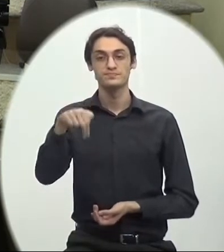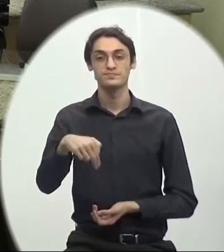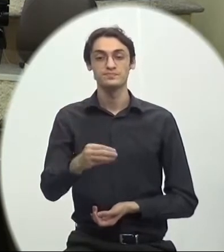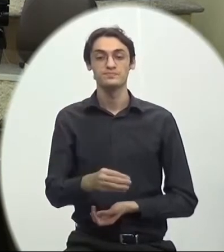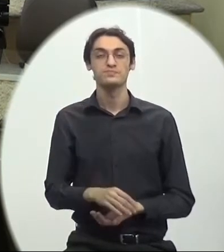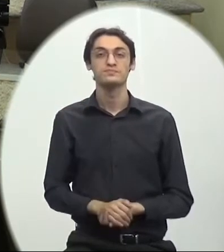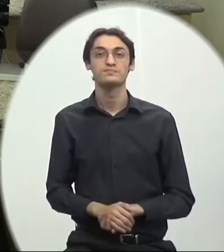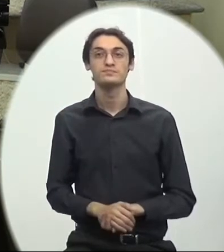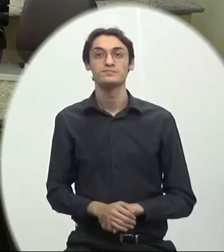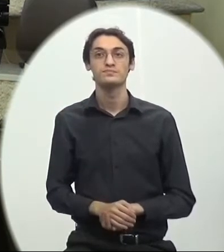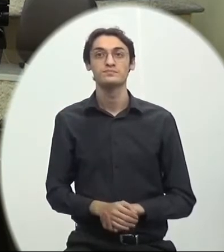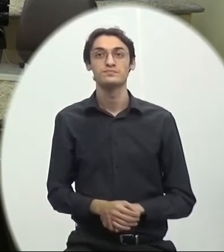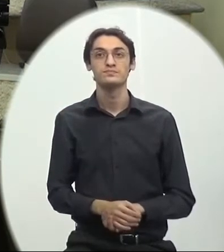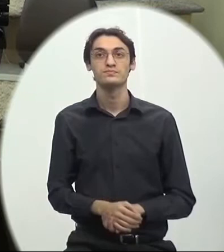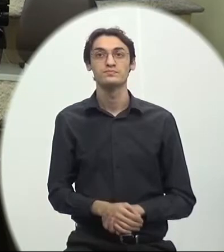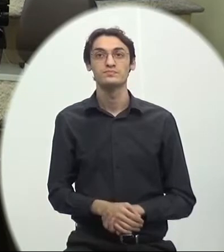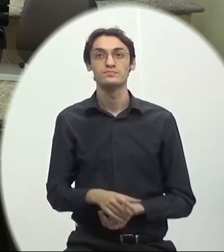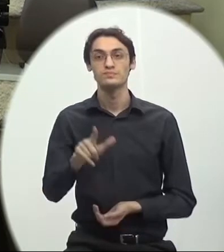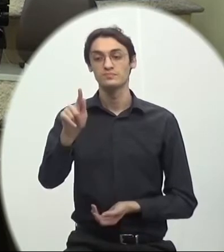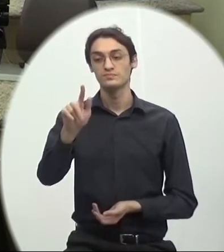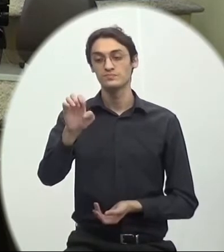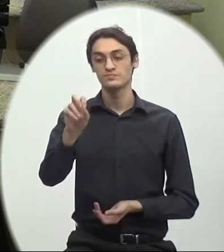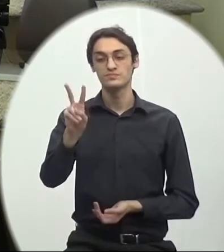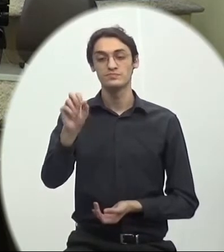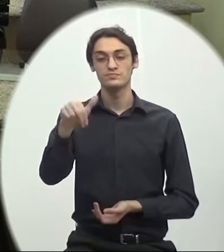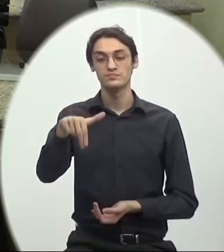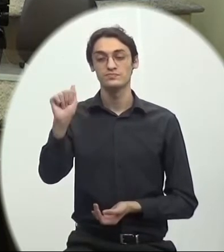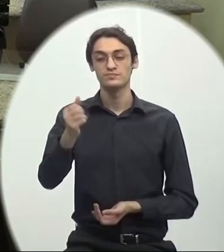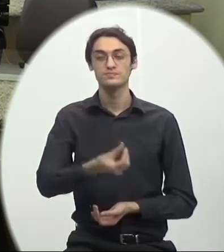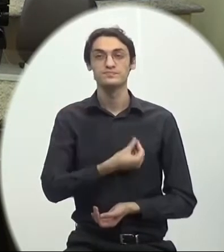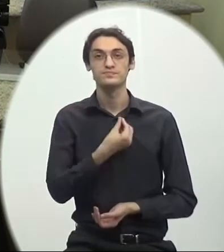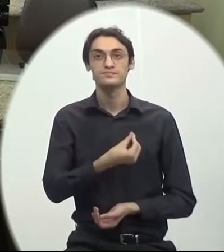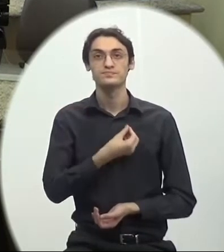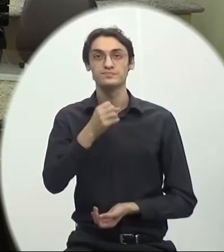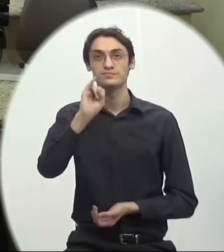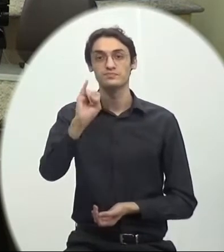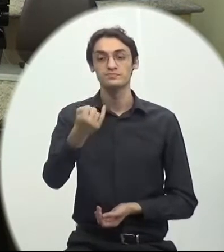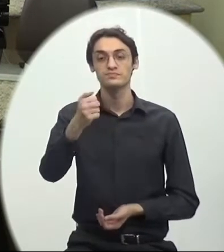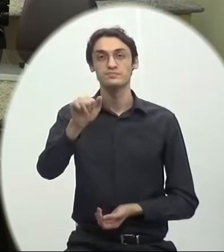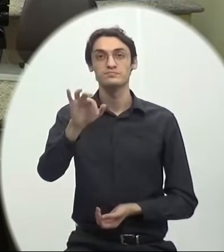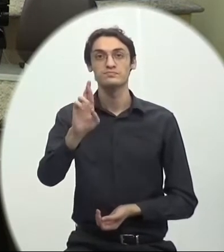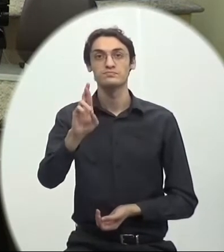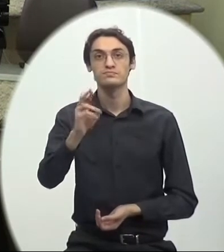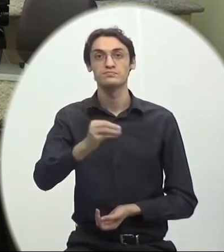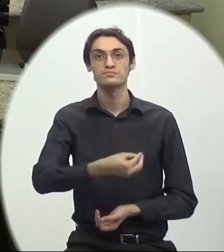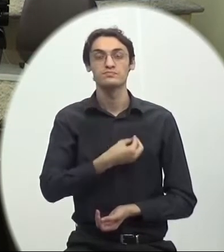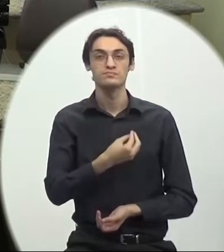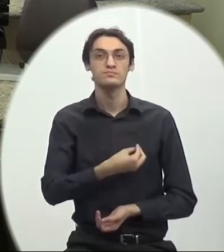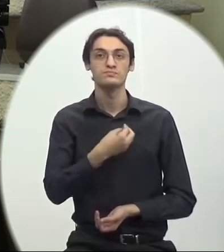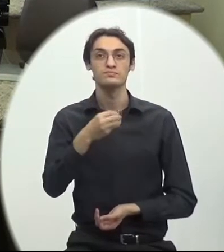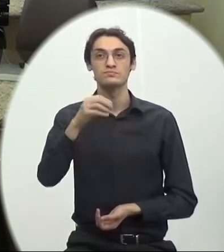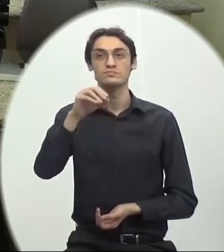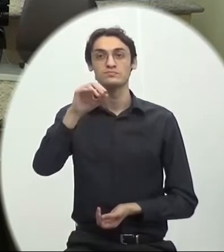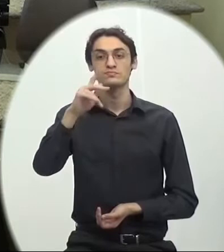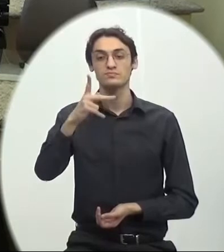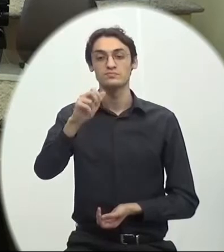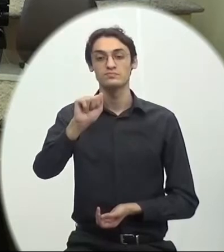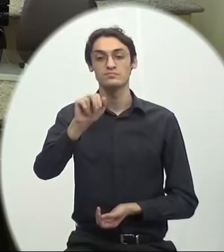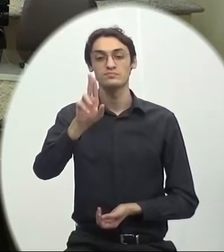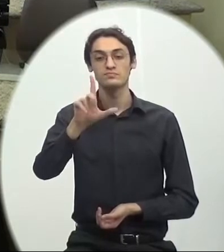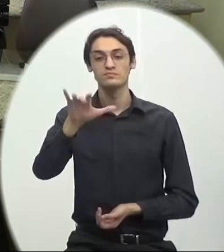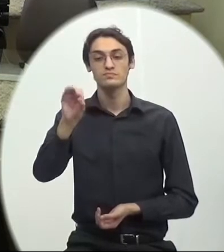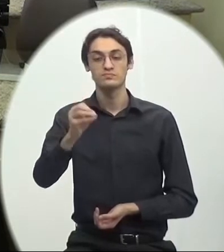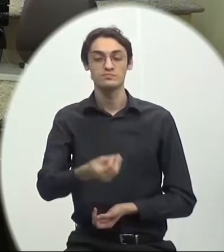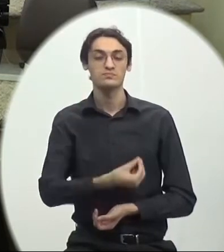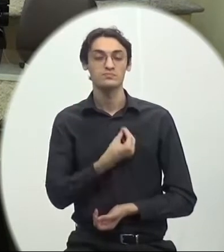Paiol. Vereadora Giovana Zanetti. Presente. Presente. Vereador Jair Augusto Alexandre. Presente. Presente. Vereador Paulo Ferrarese.